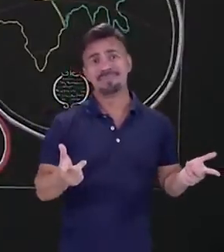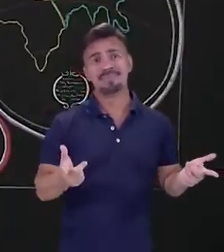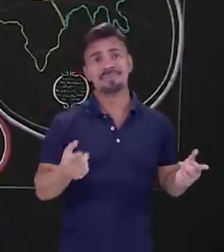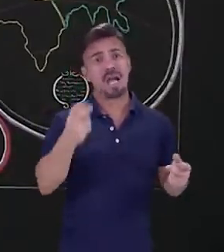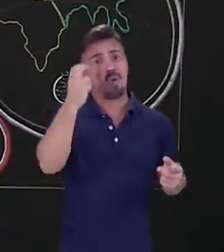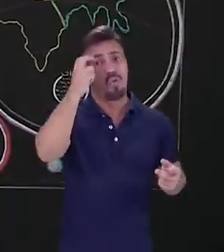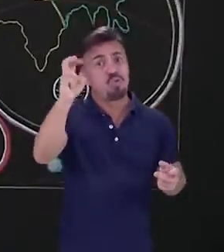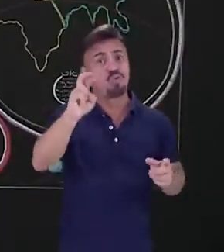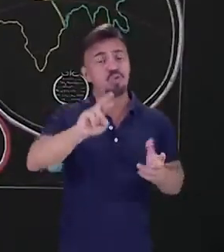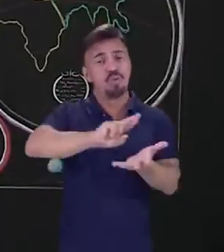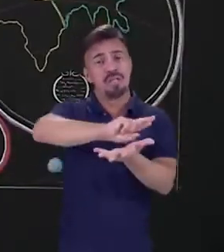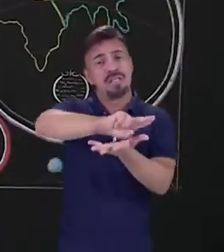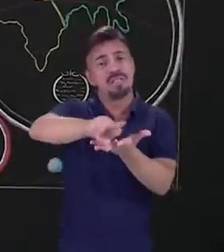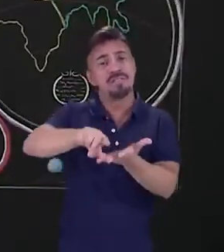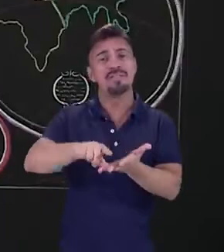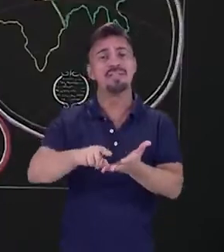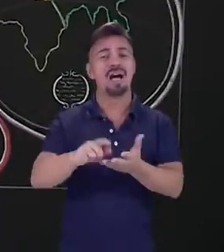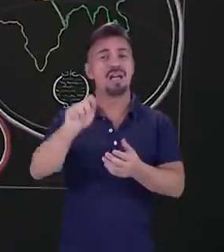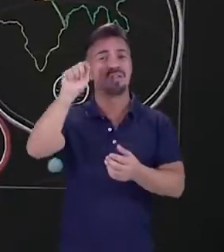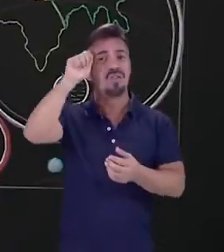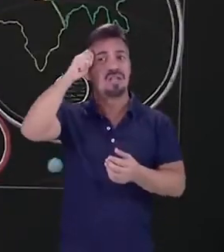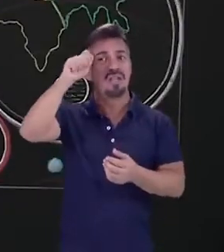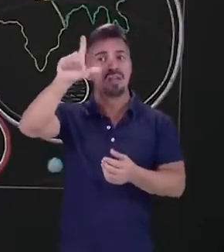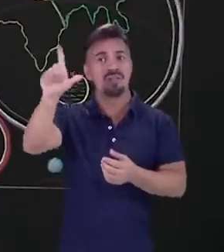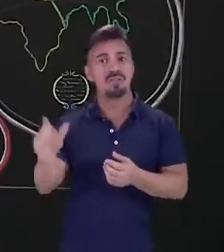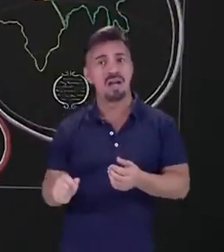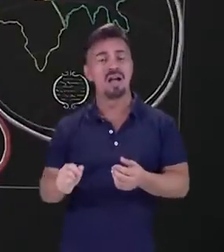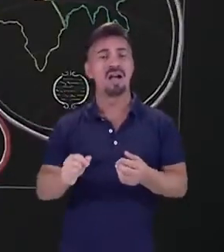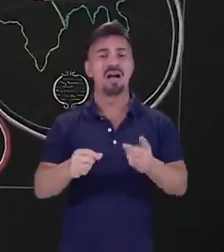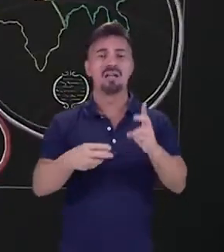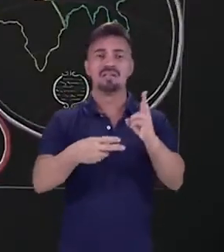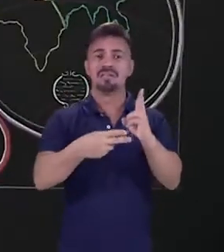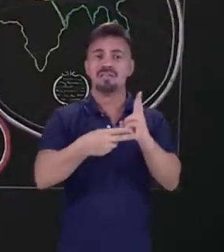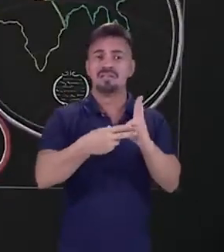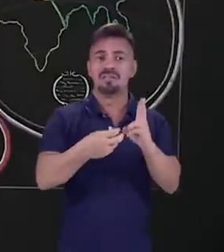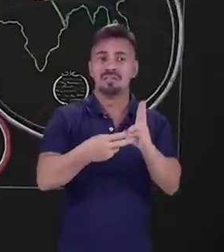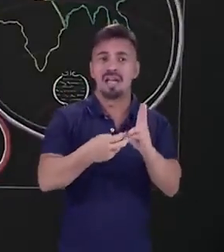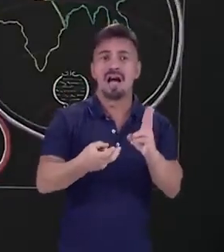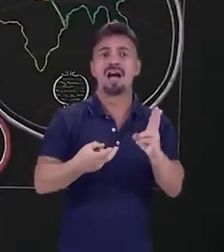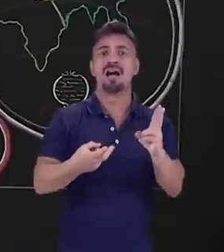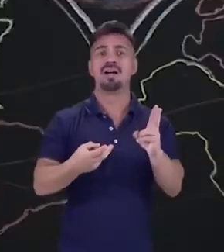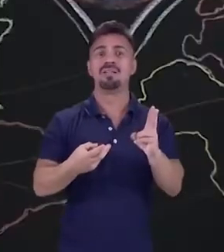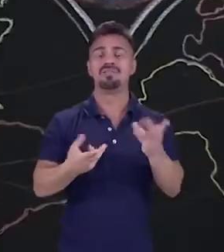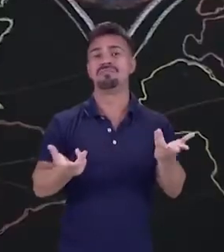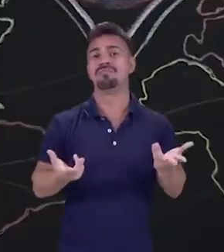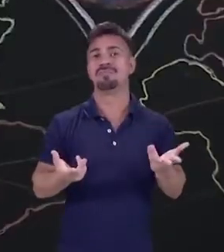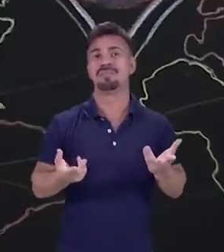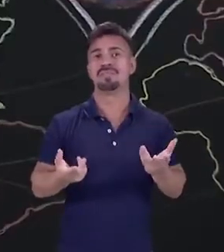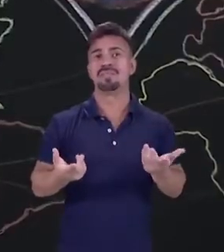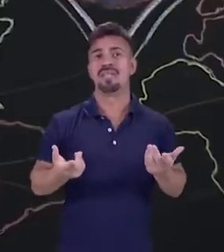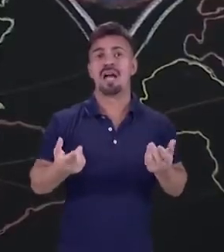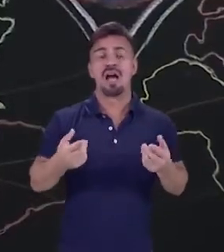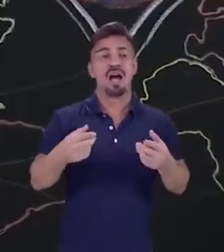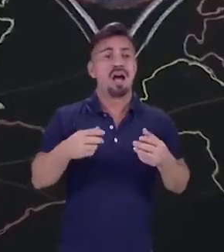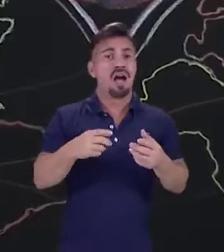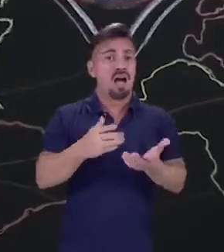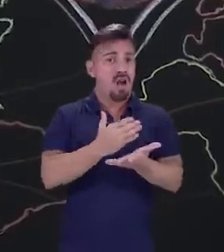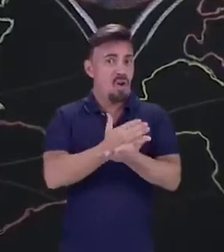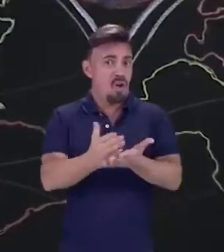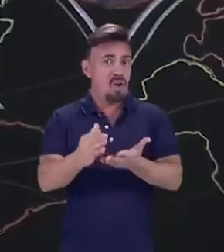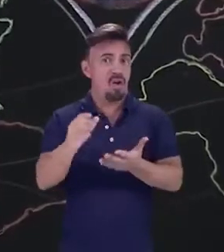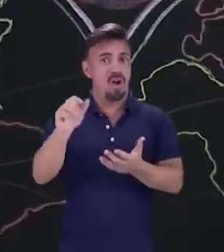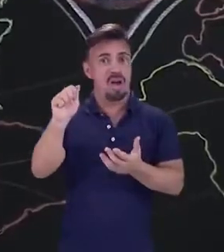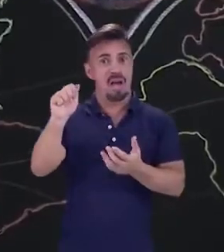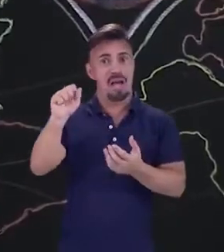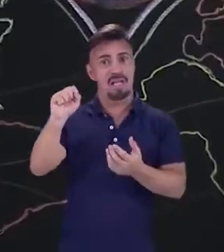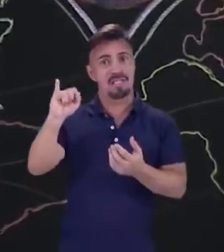a lidar com essa diversidade do negro africano, do indígena, do asiático. Então, o início desse